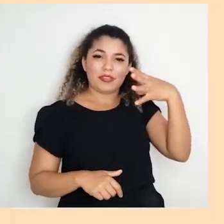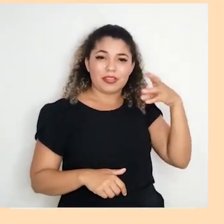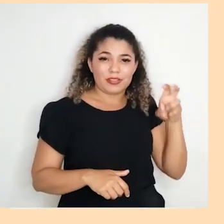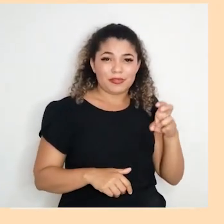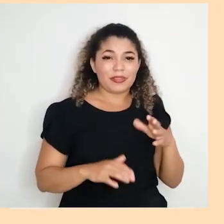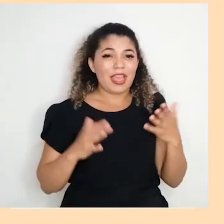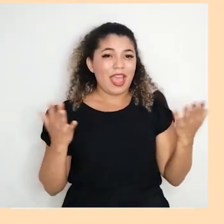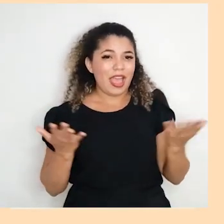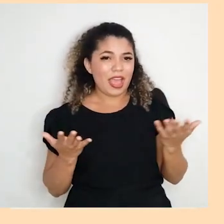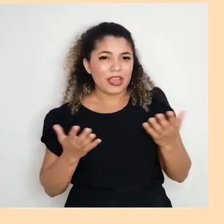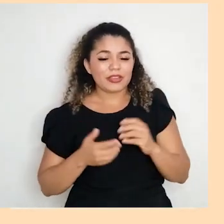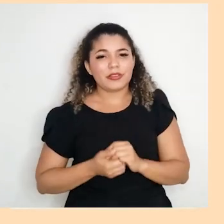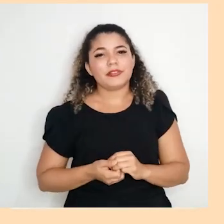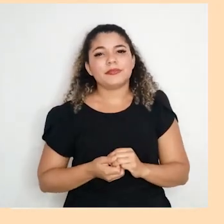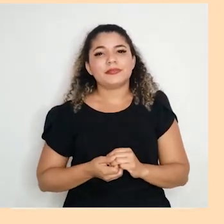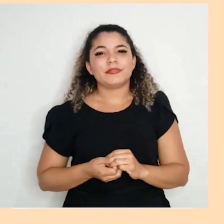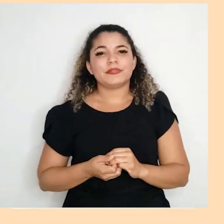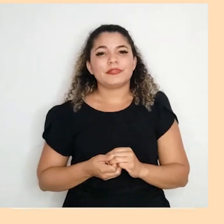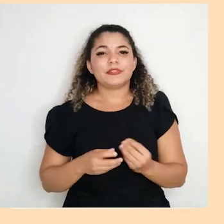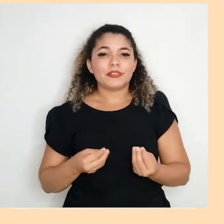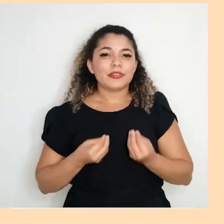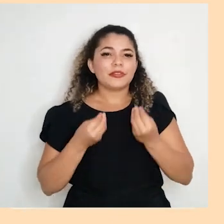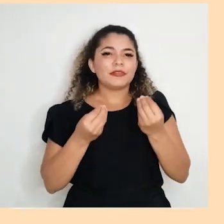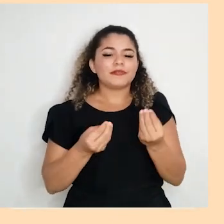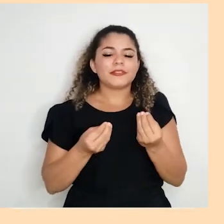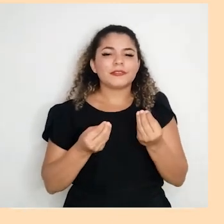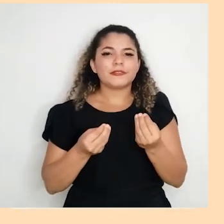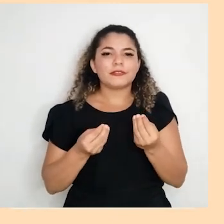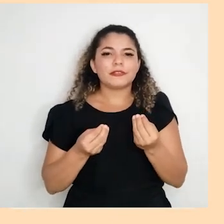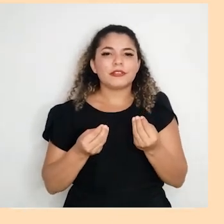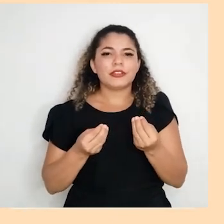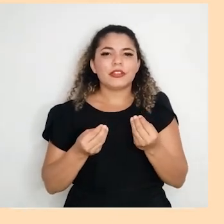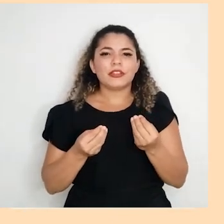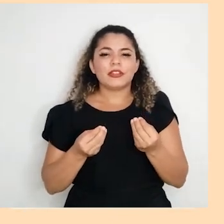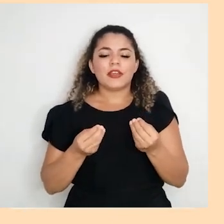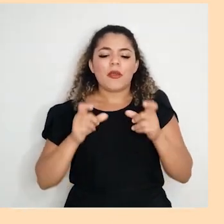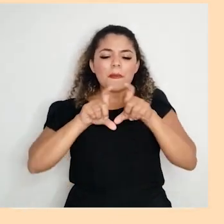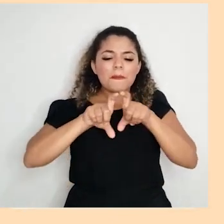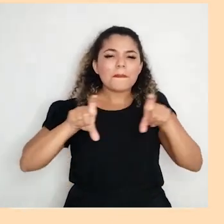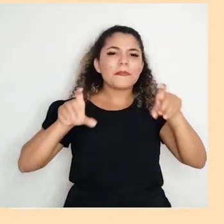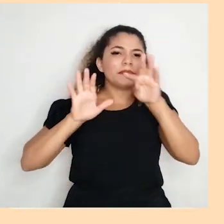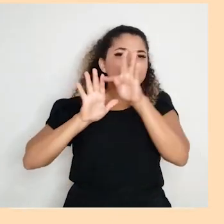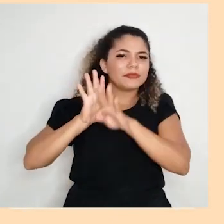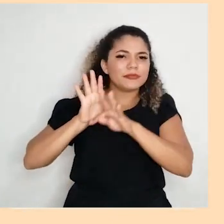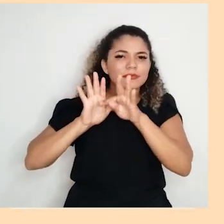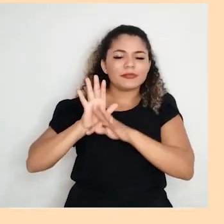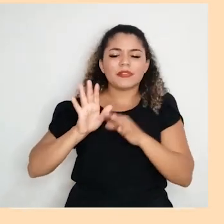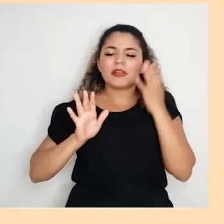1945. E eu deixo com vocês uma linda citação, uma